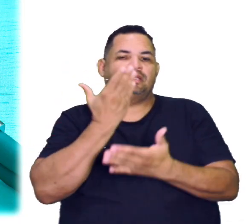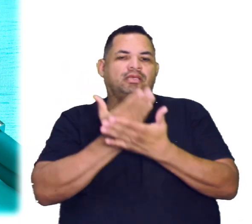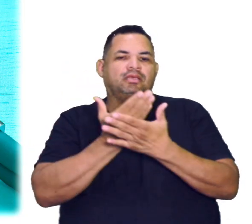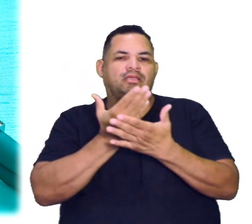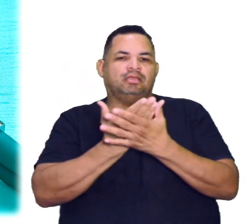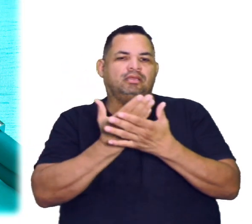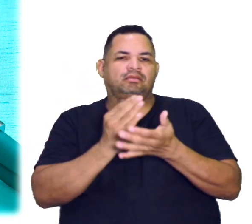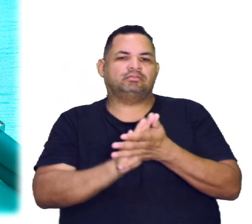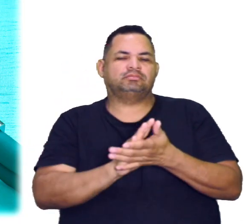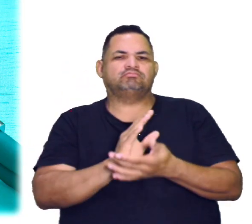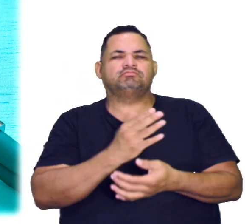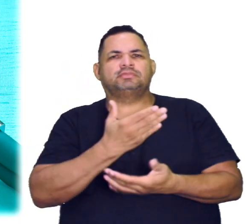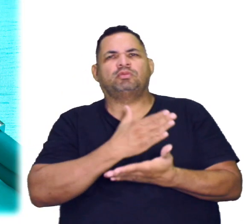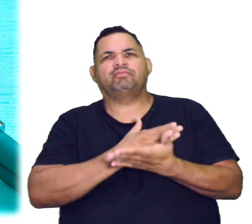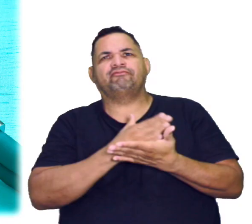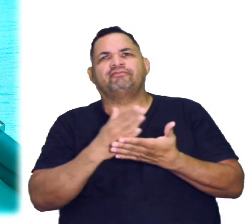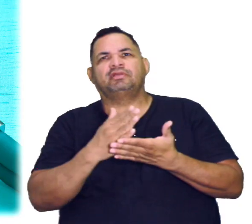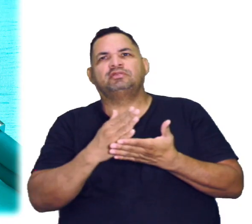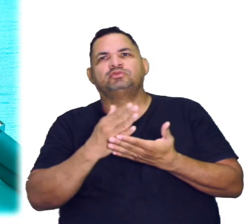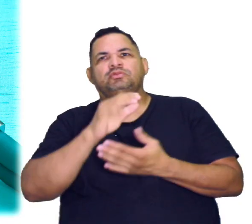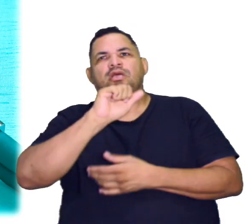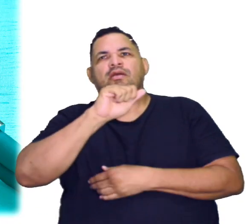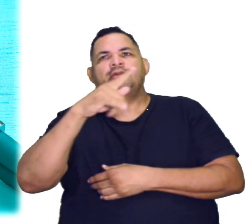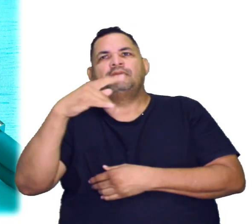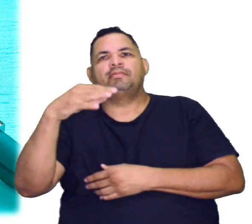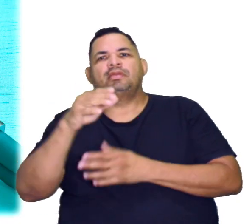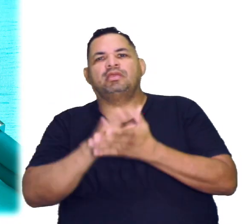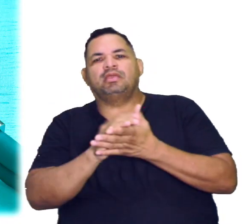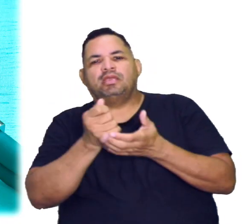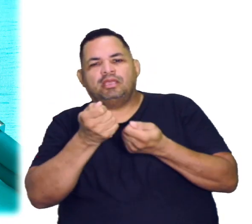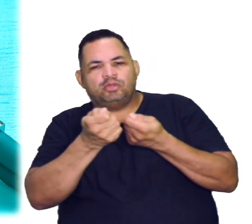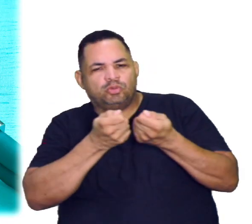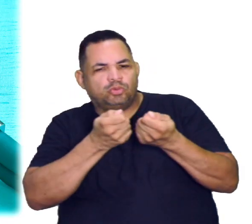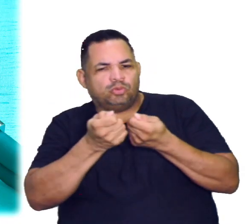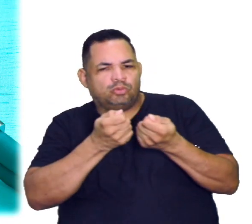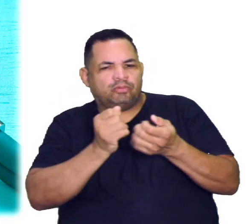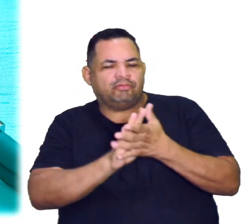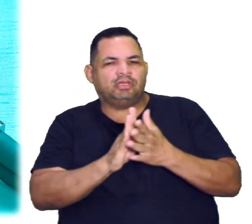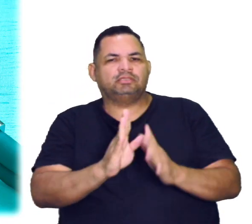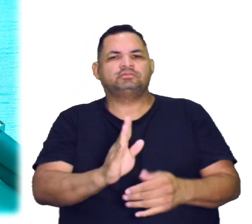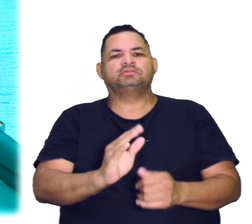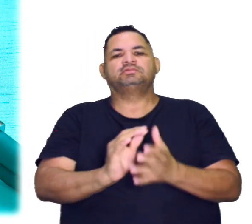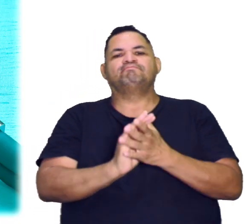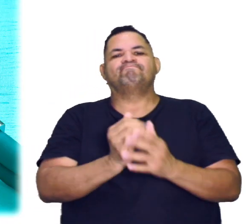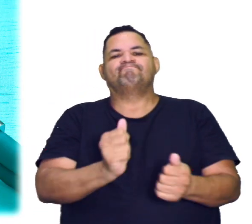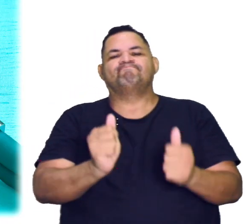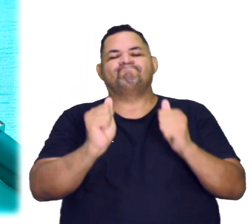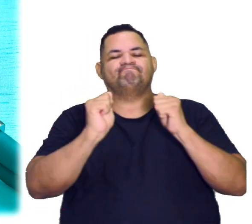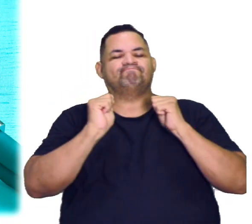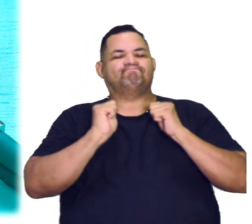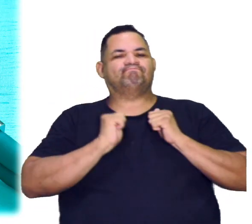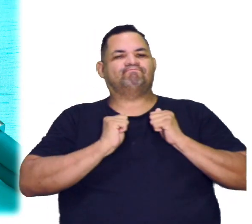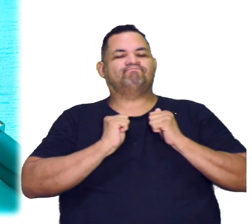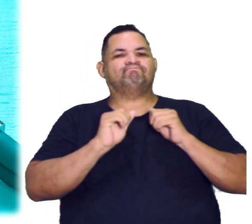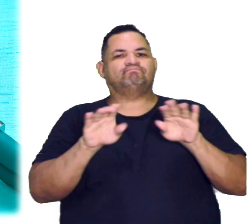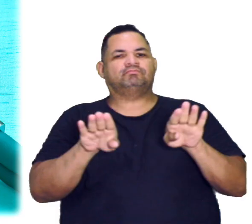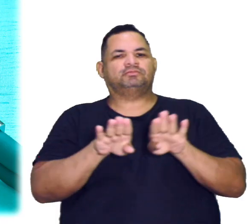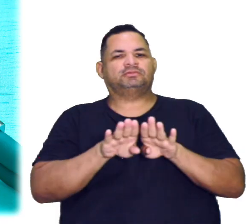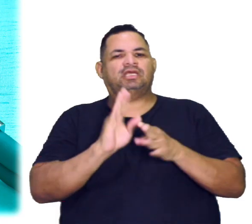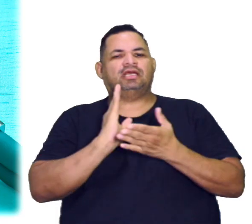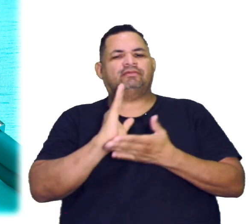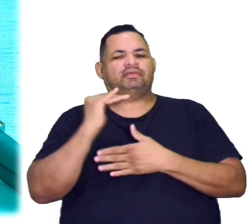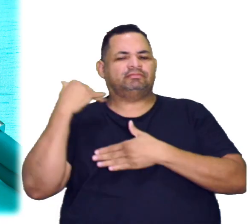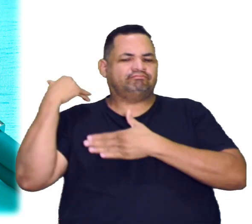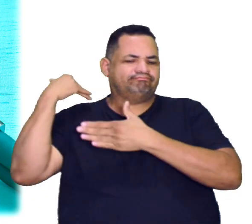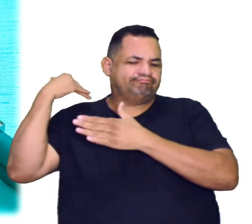os aplicativos de monitoramento, desde a fala de sedentarismo e comportamento sedentário, a gente já vem